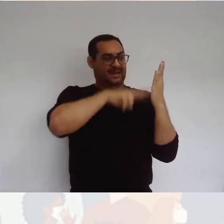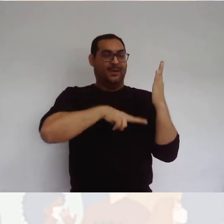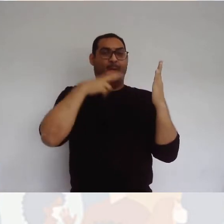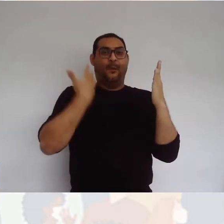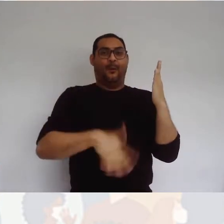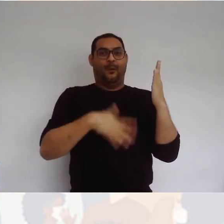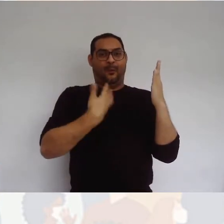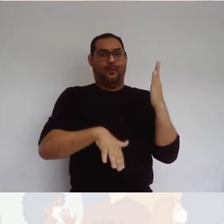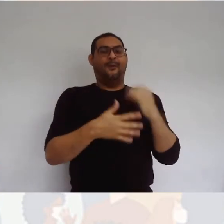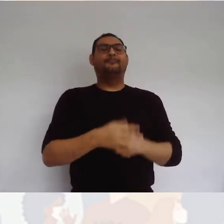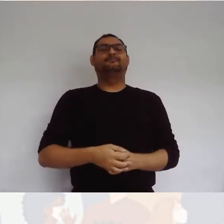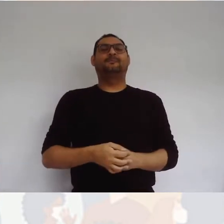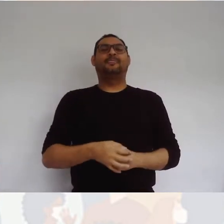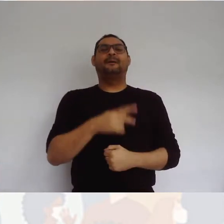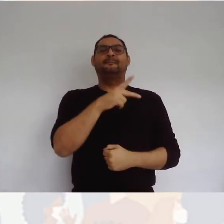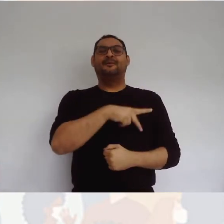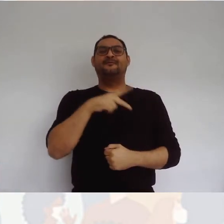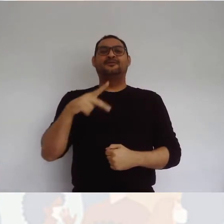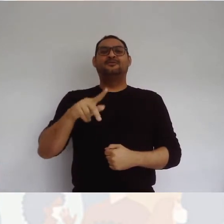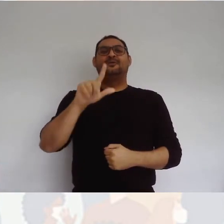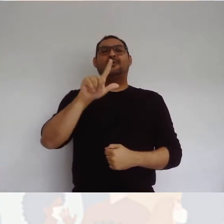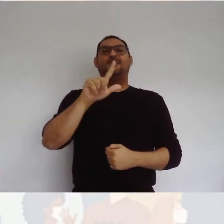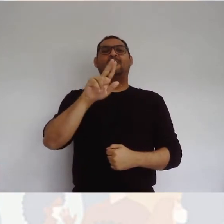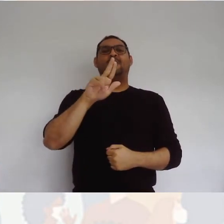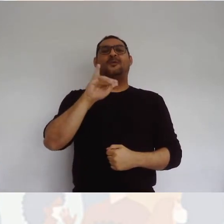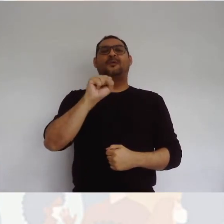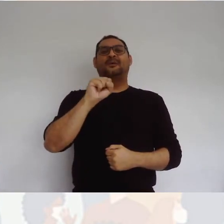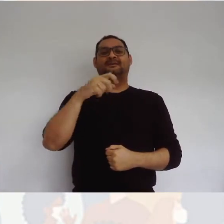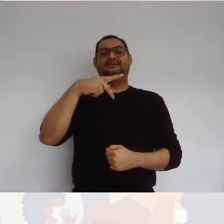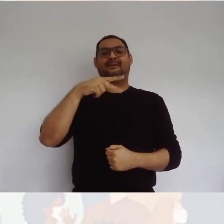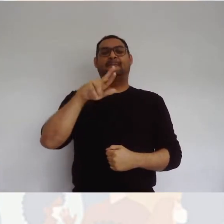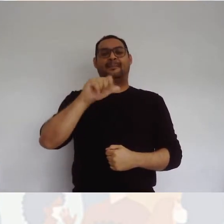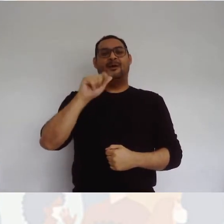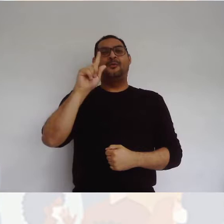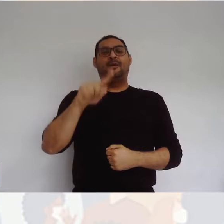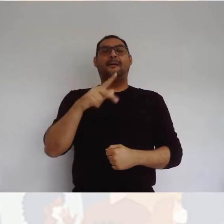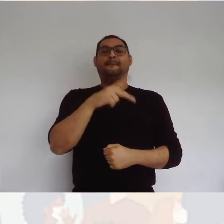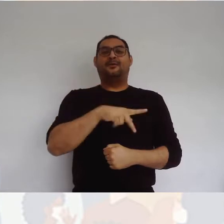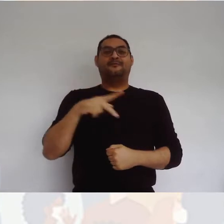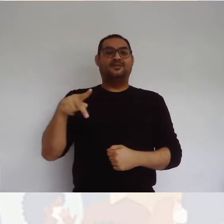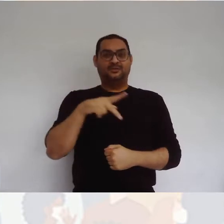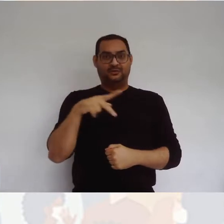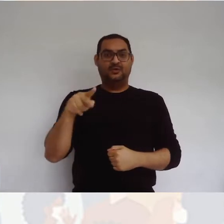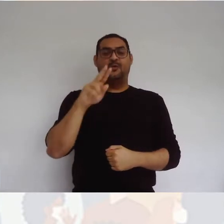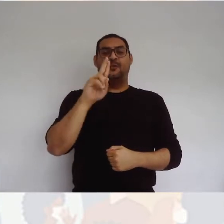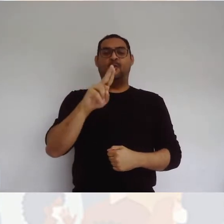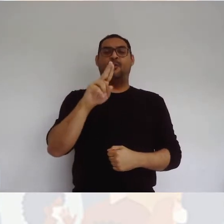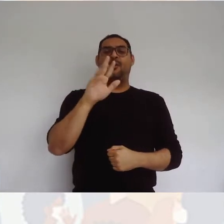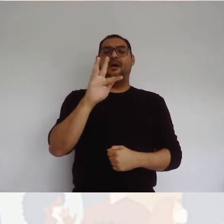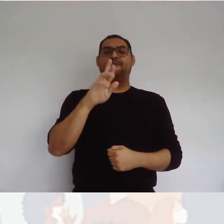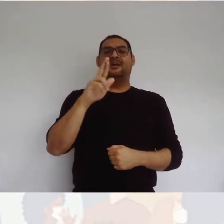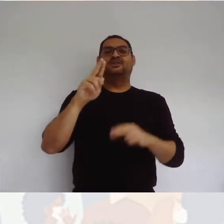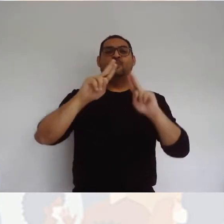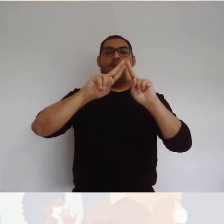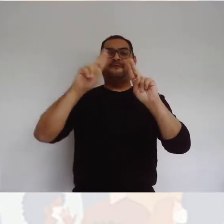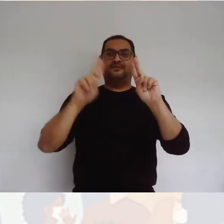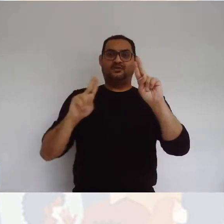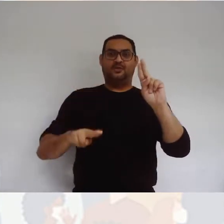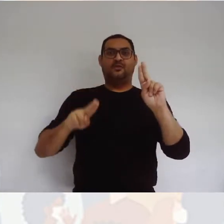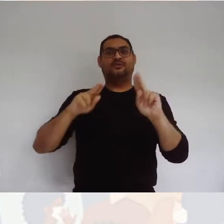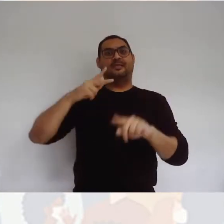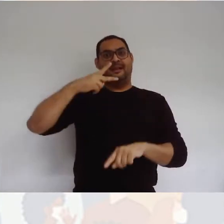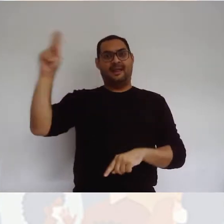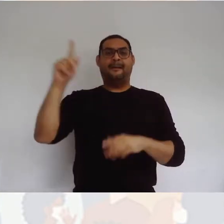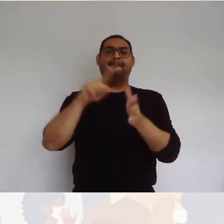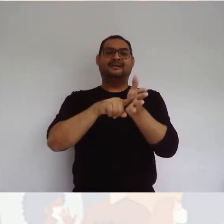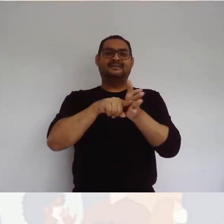Professor Luiz Paulo é professor titular do Programa Interdisciplinar de Linguística Aplicada da UFRJ e é pesquisador 1A do